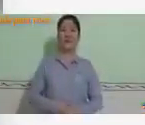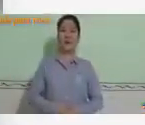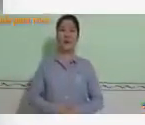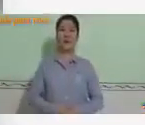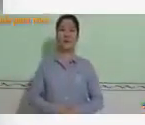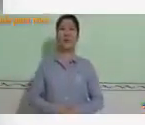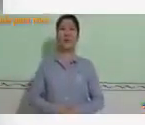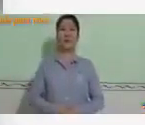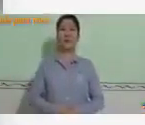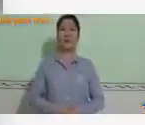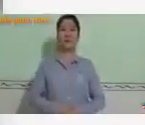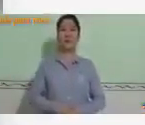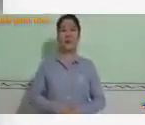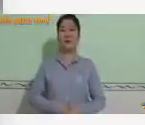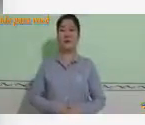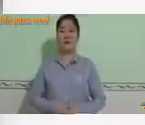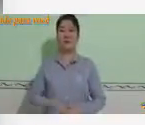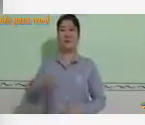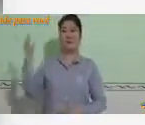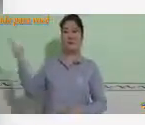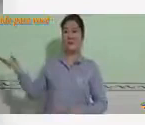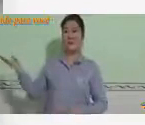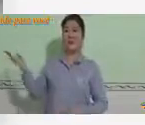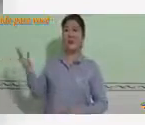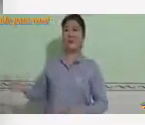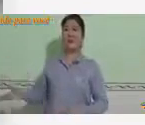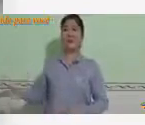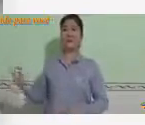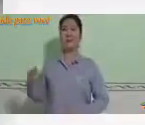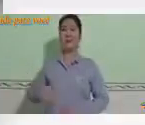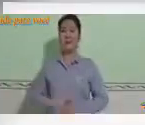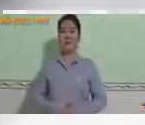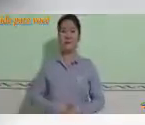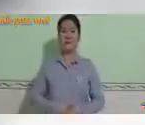Saiba reconhecer os sintomas de bicho geográfico.